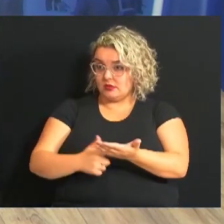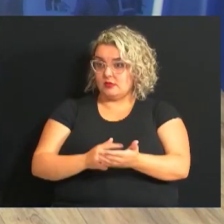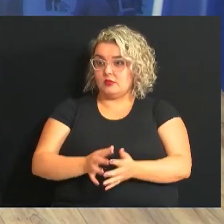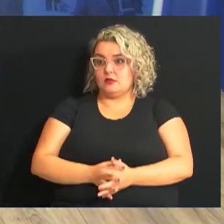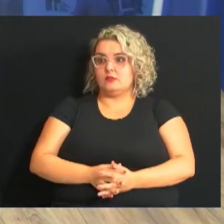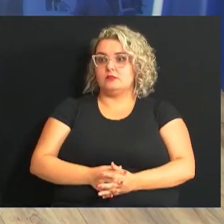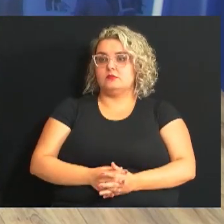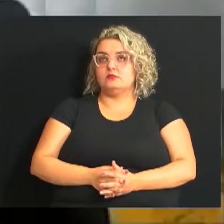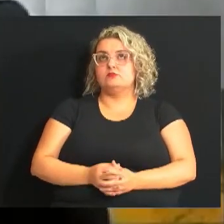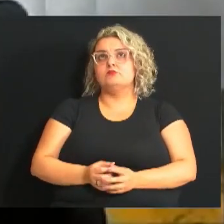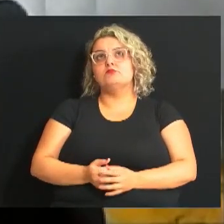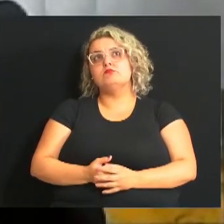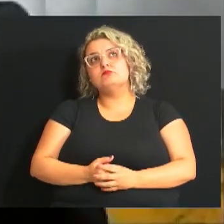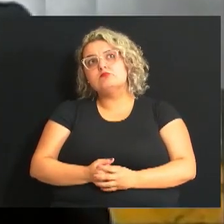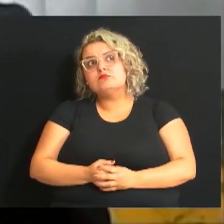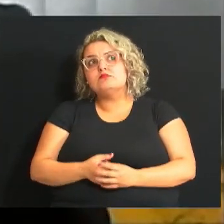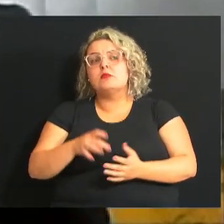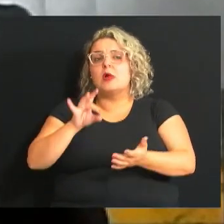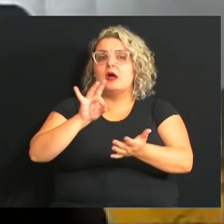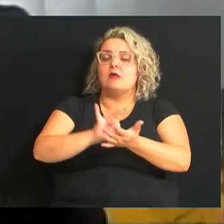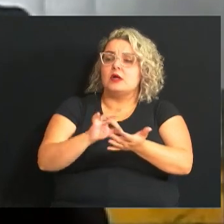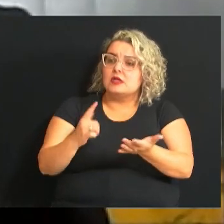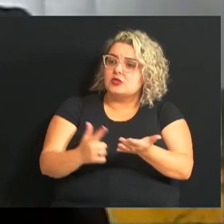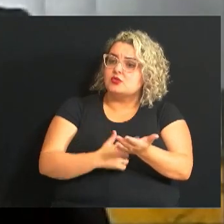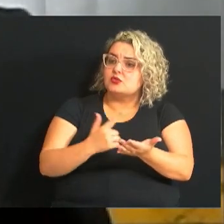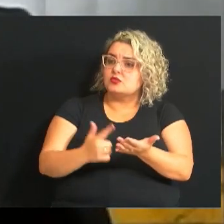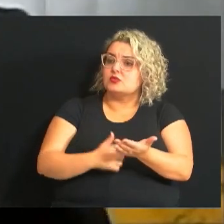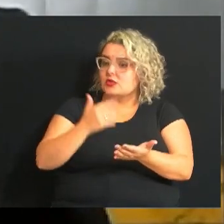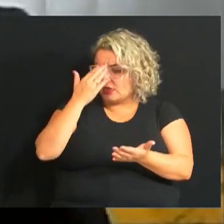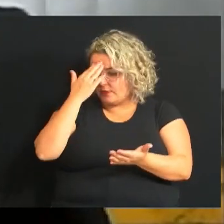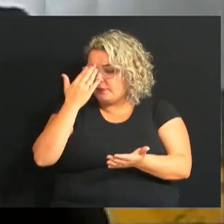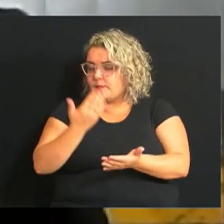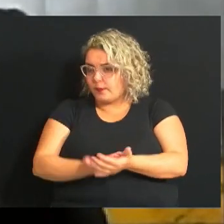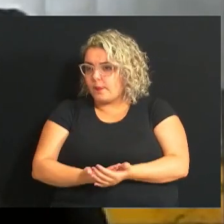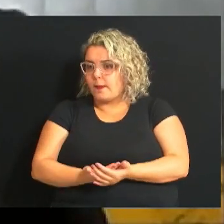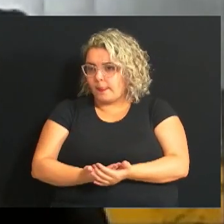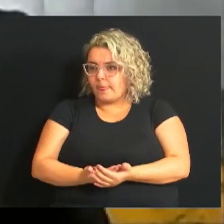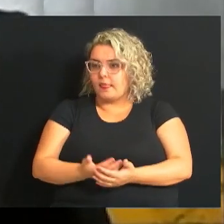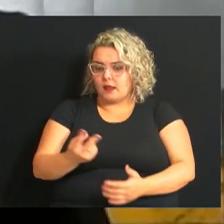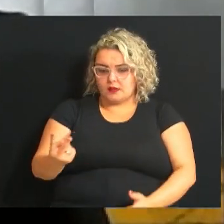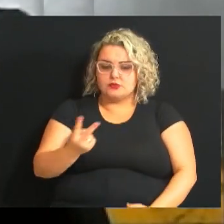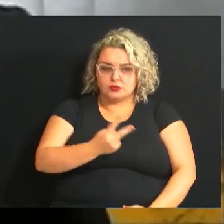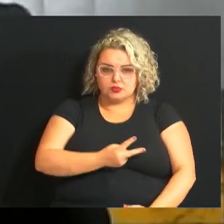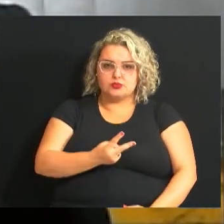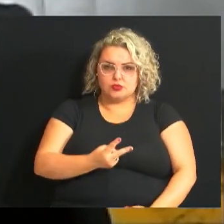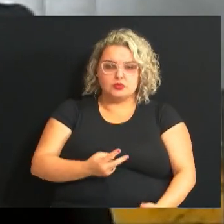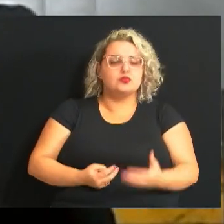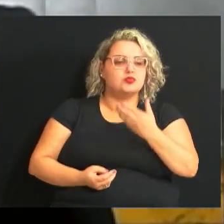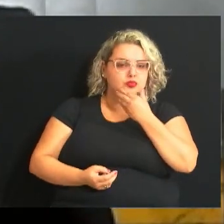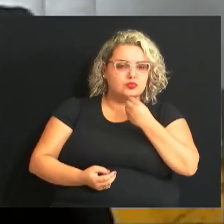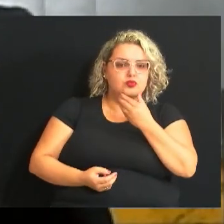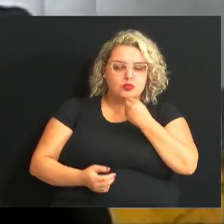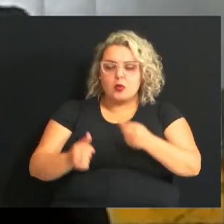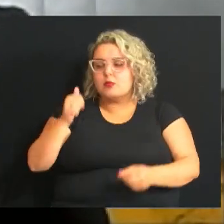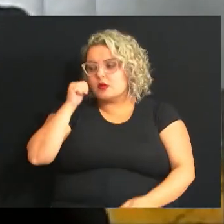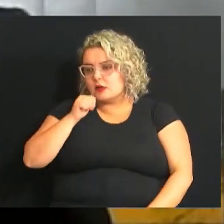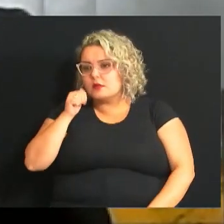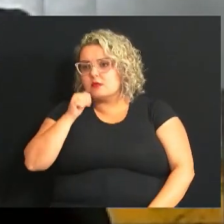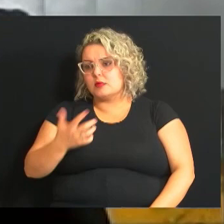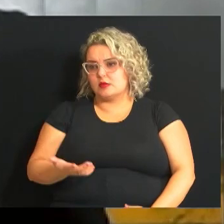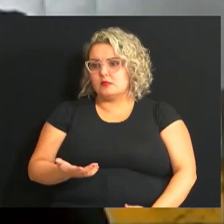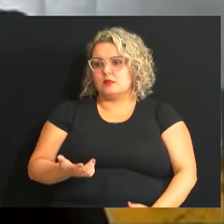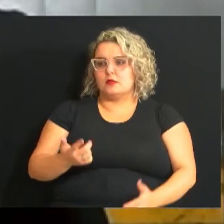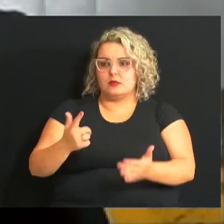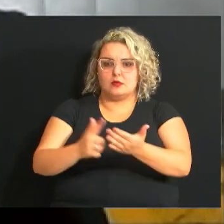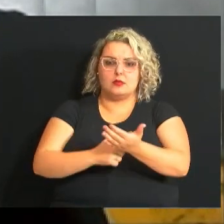Na verdade, o livro, eu acredito que ele atinge os dois públicos, né? Ele é um livro tanto para homem quanto